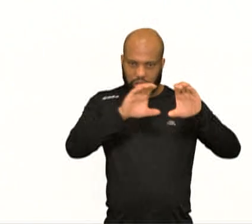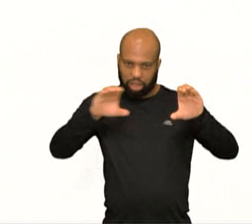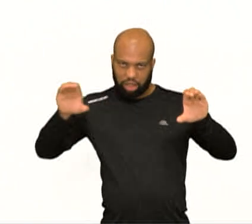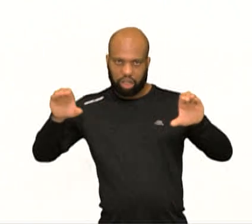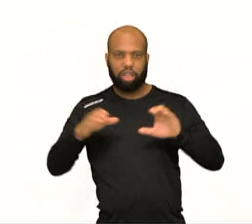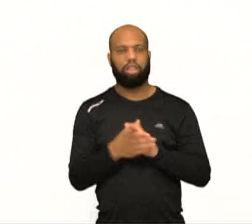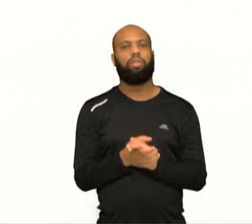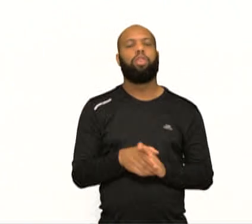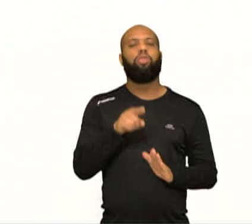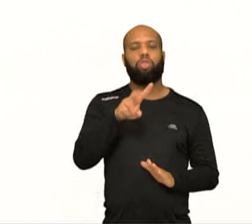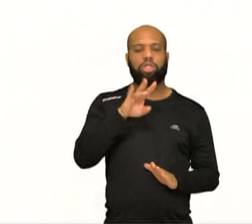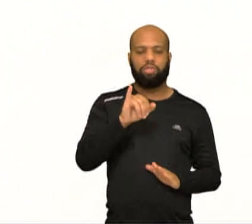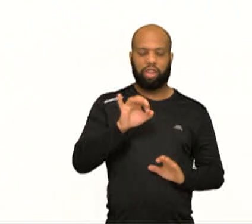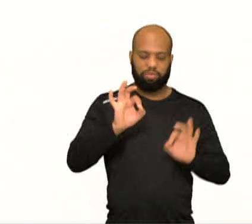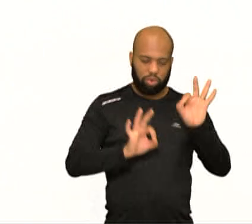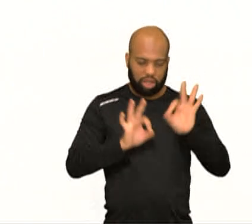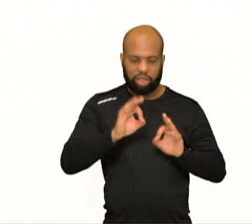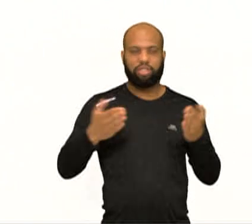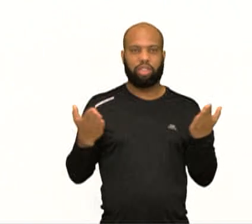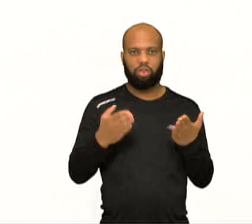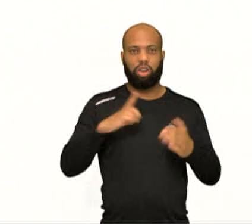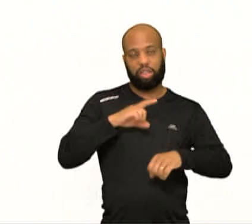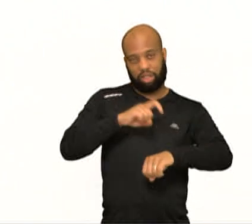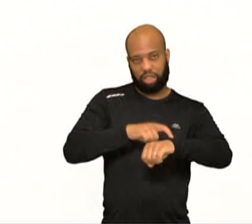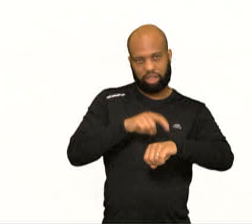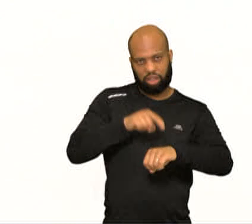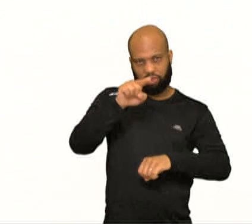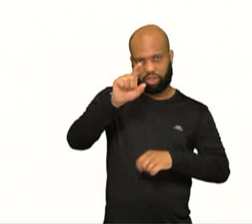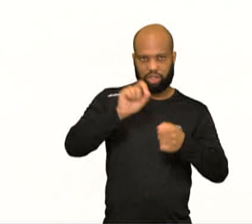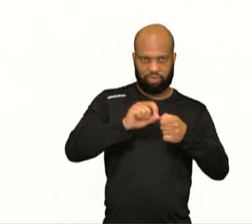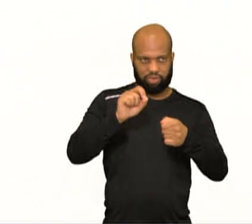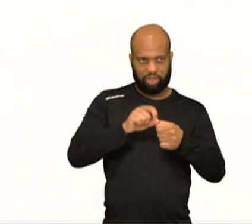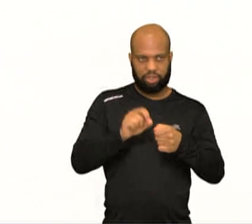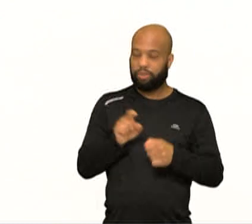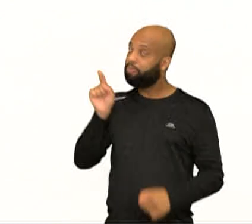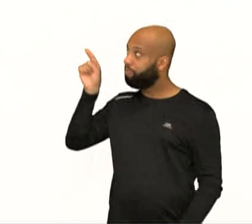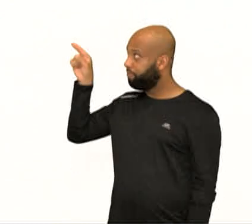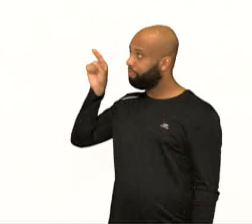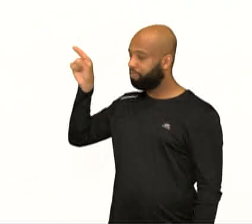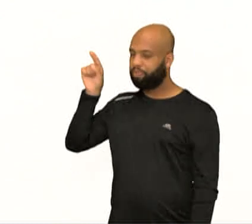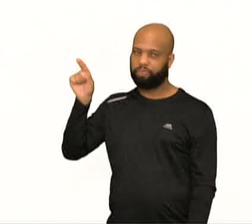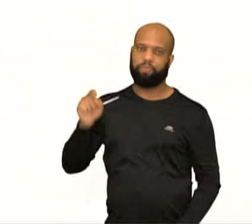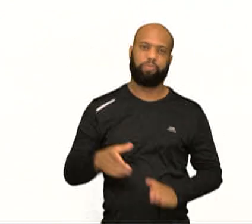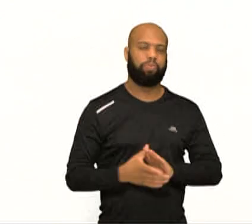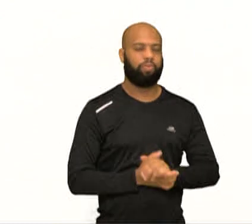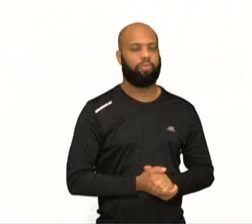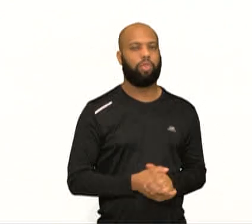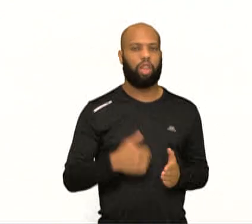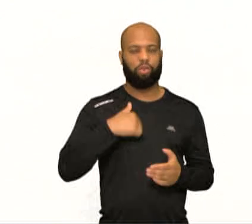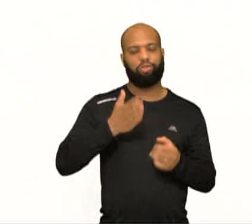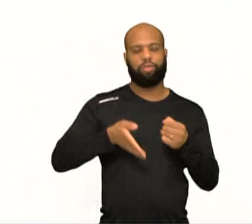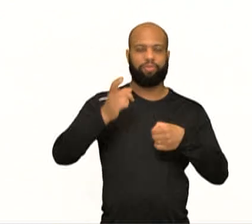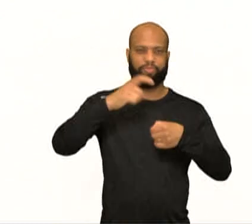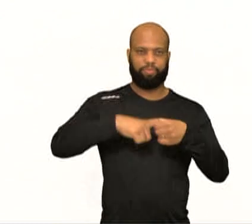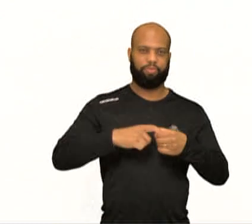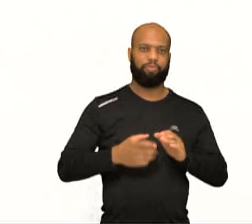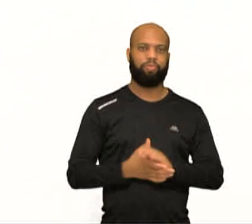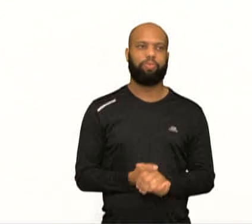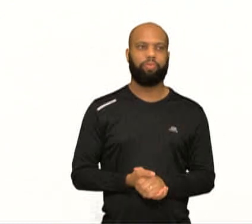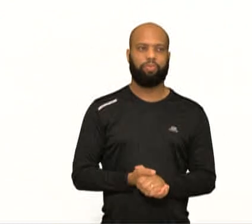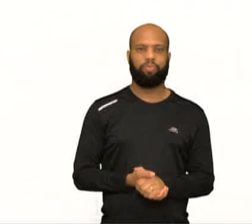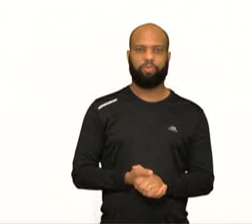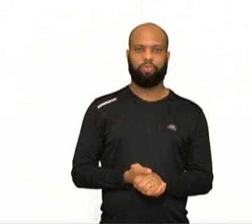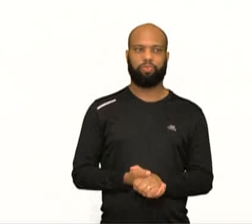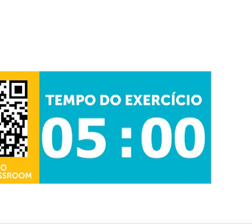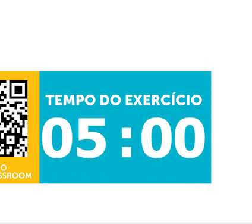Então, trabalhe aí tempo para que você possa esboçar, minerar, construir ainda mais o seu